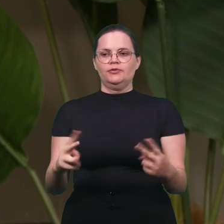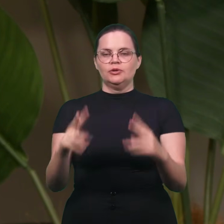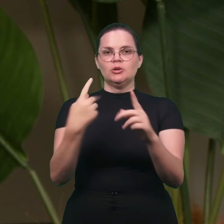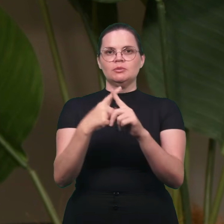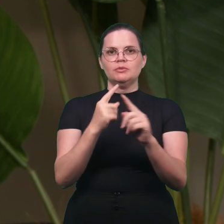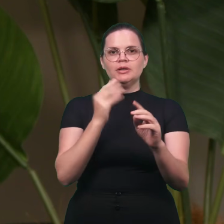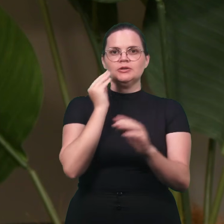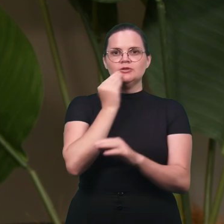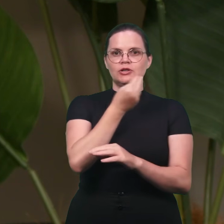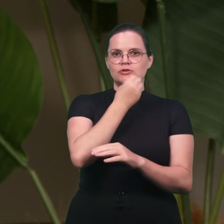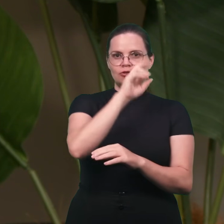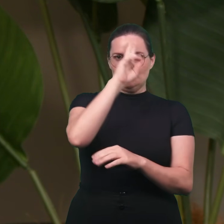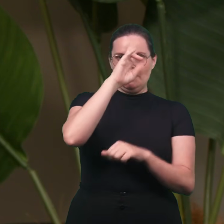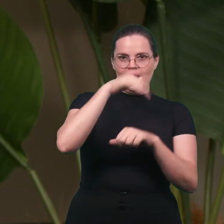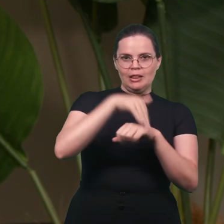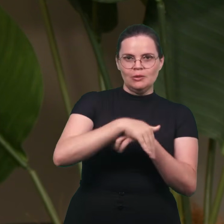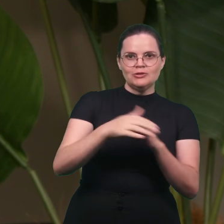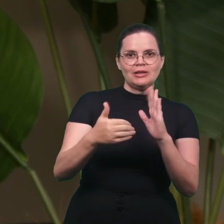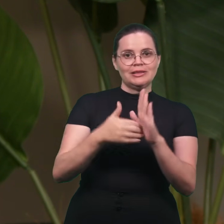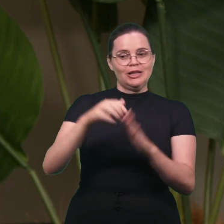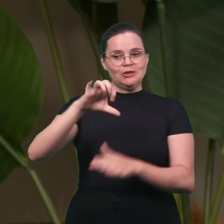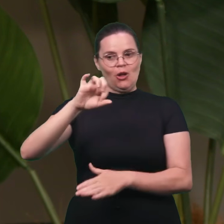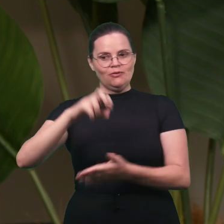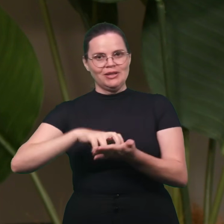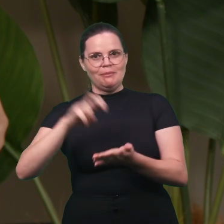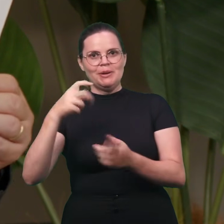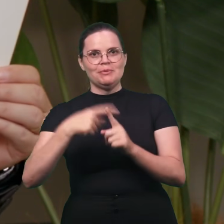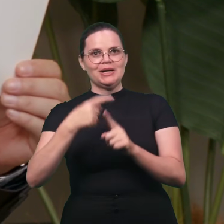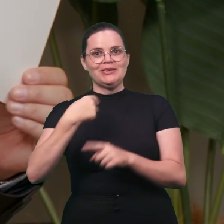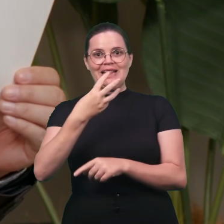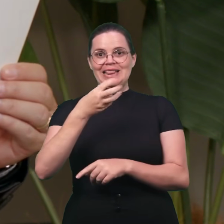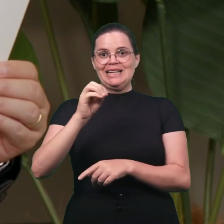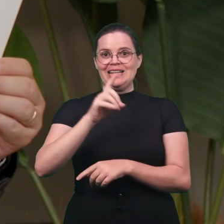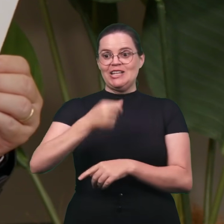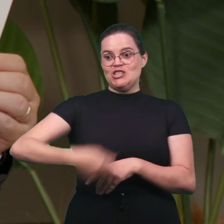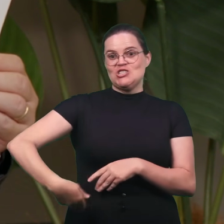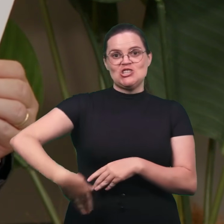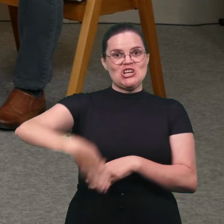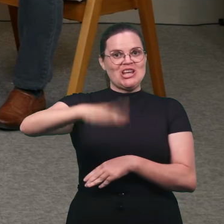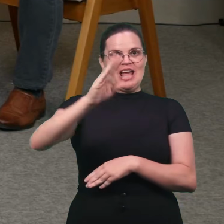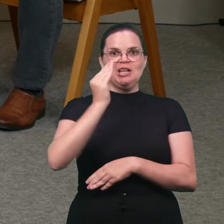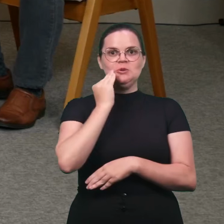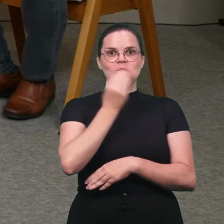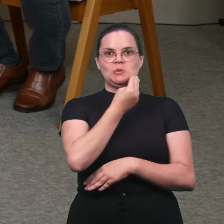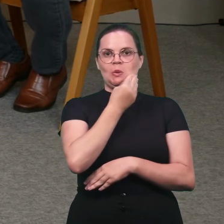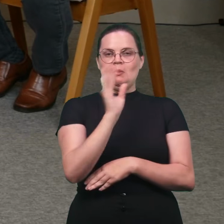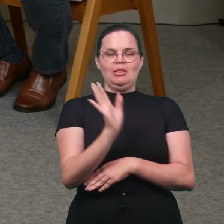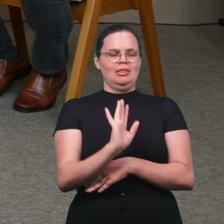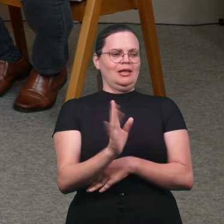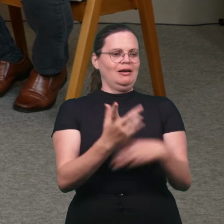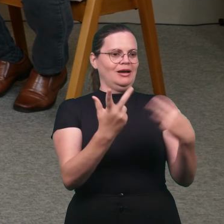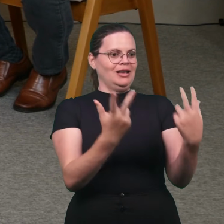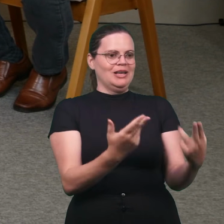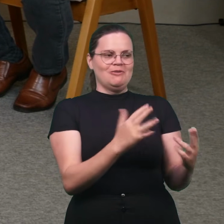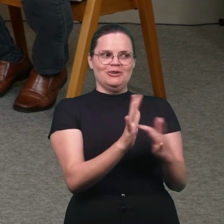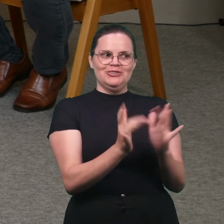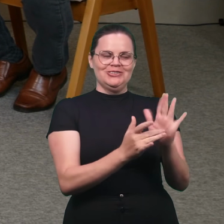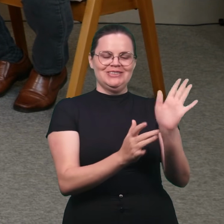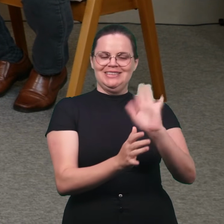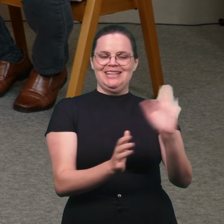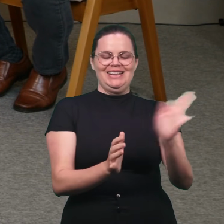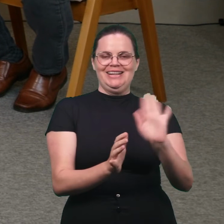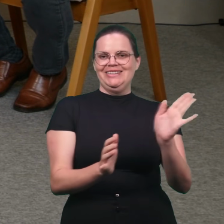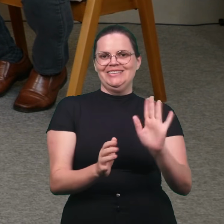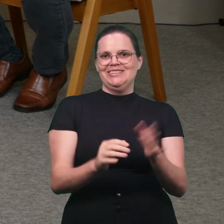da meia-noite até as 9 horas, para os irmãos que não são Exatamente. da Maranata, vão pensar que são 30 dias corridos. Quase igual Jesus, né? Jesus